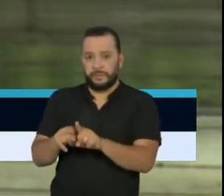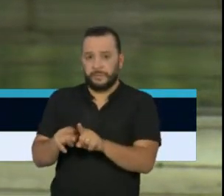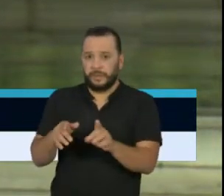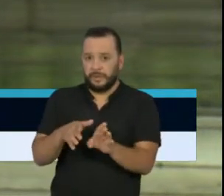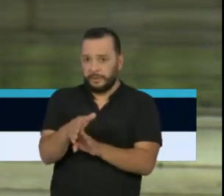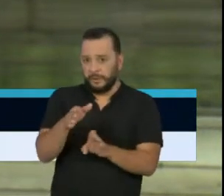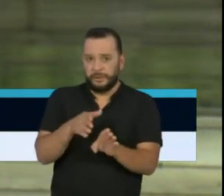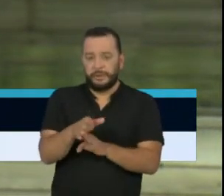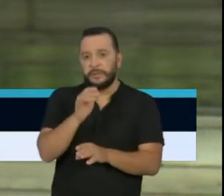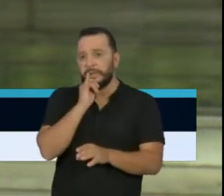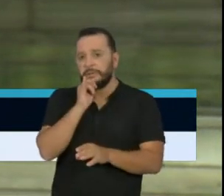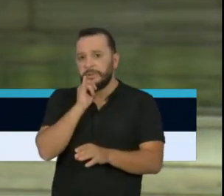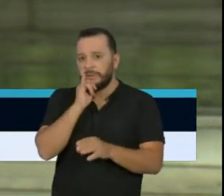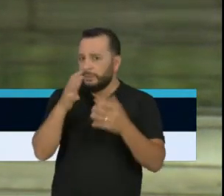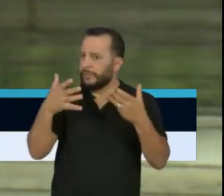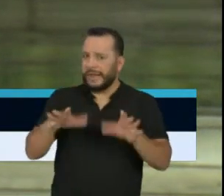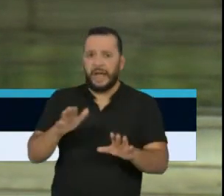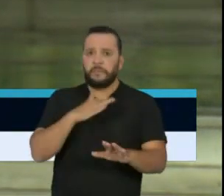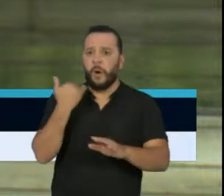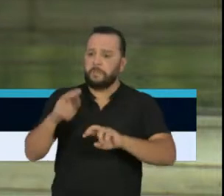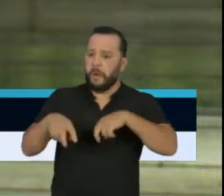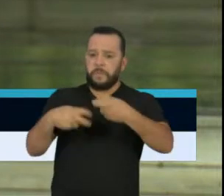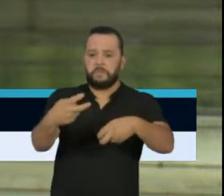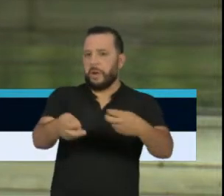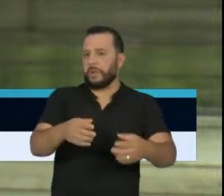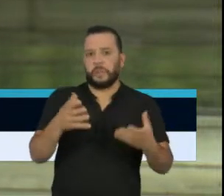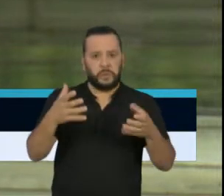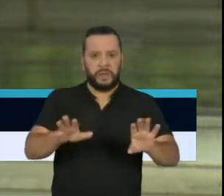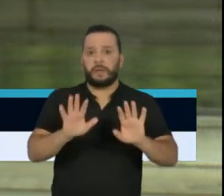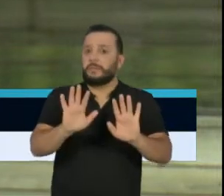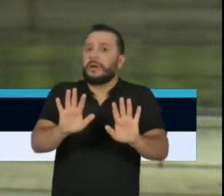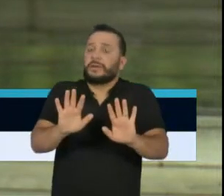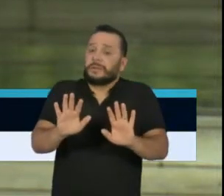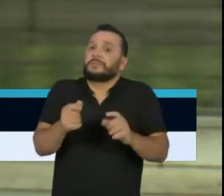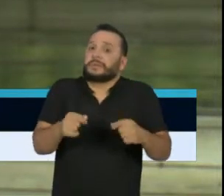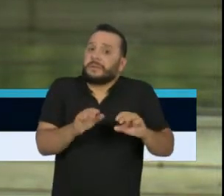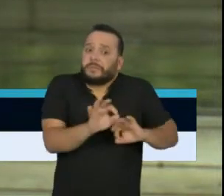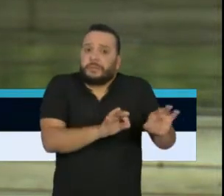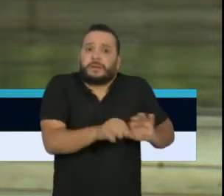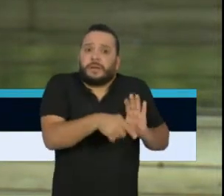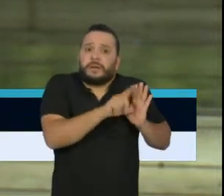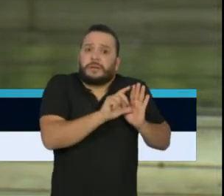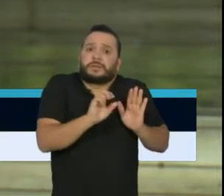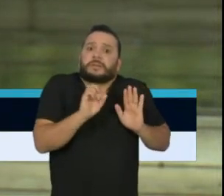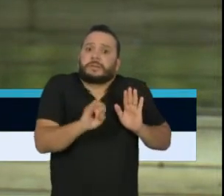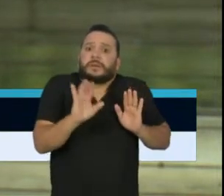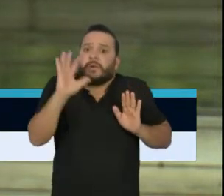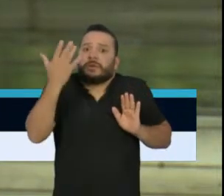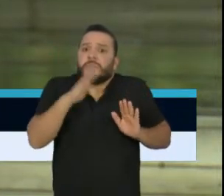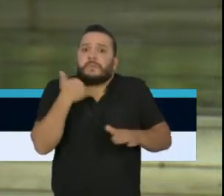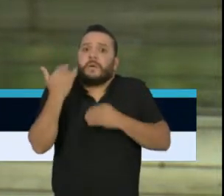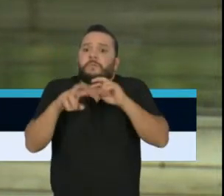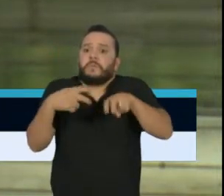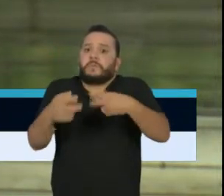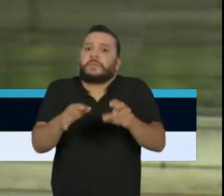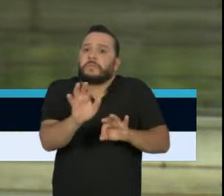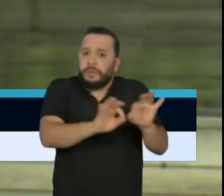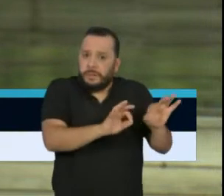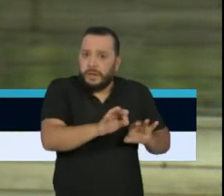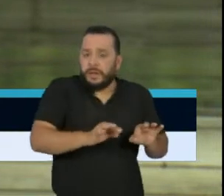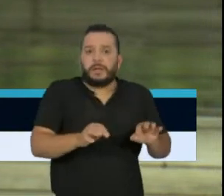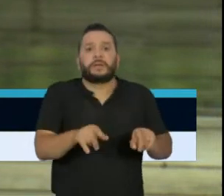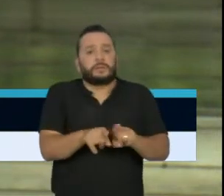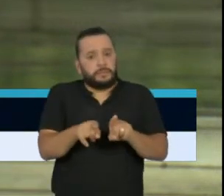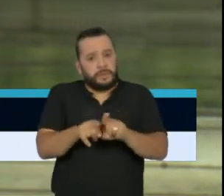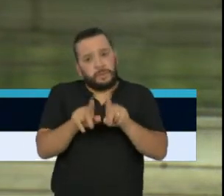não desejando o pior e nem estimando o pior, mas é necessário que tenhamos preparo da rede hospitalar, de UTIs,